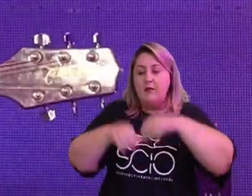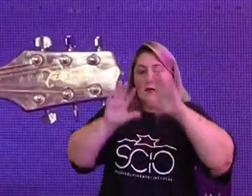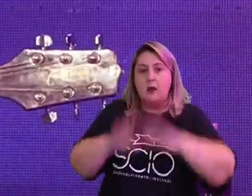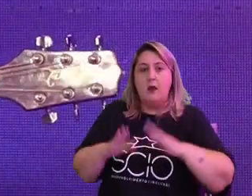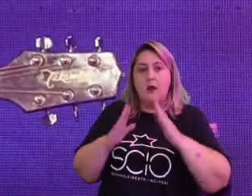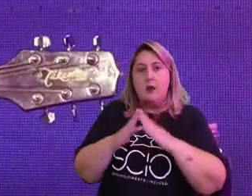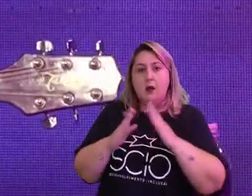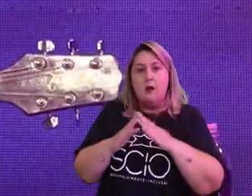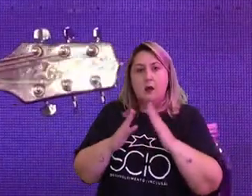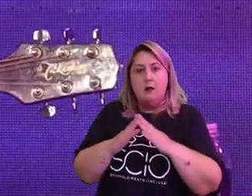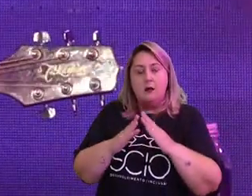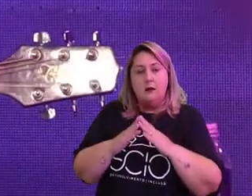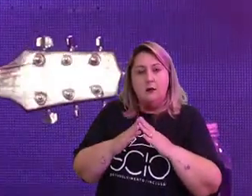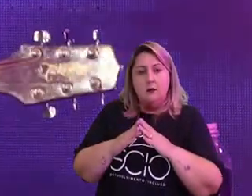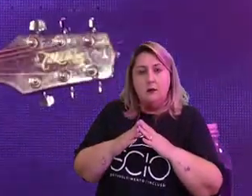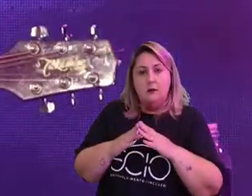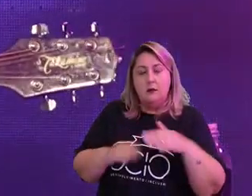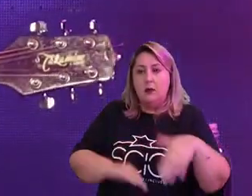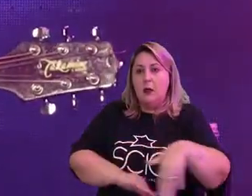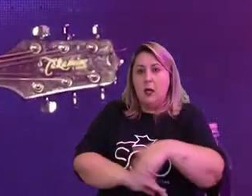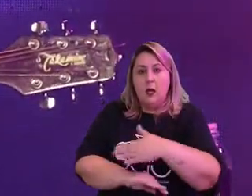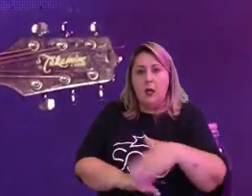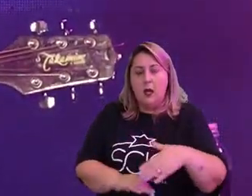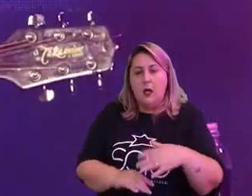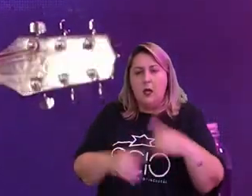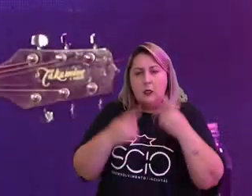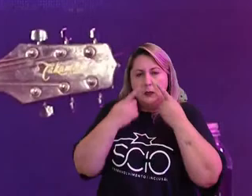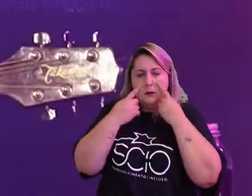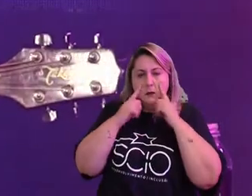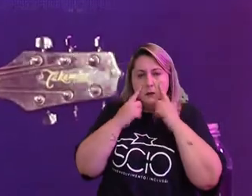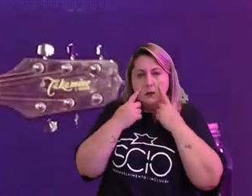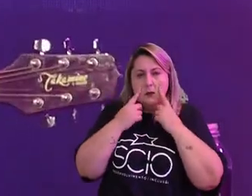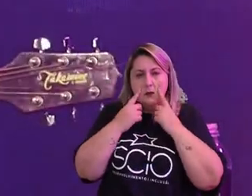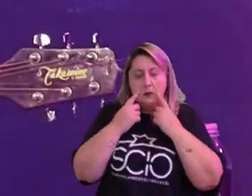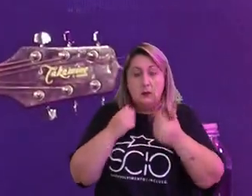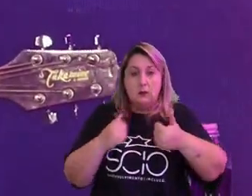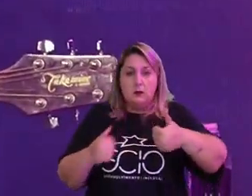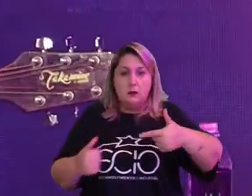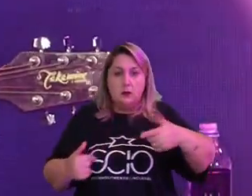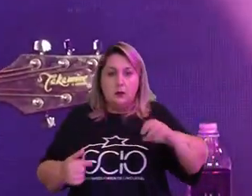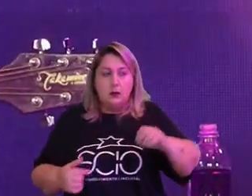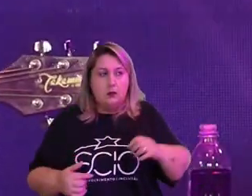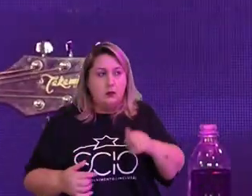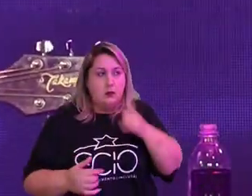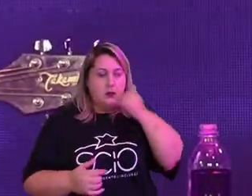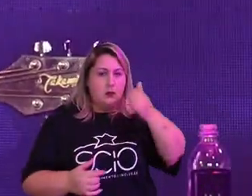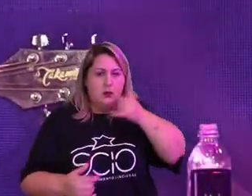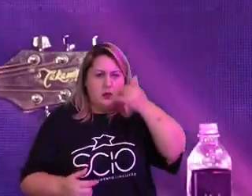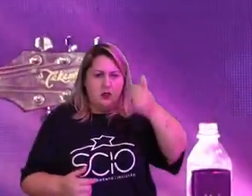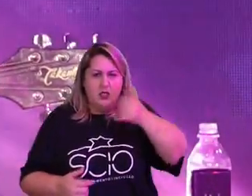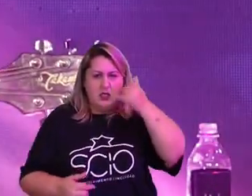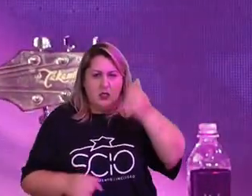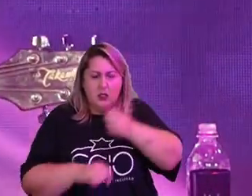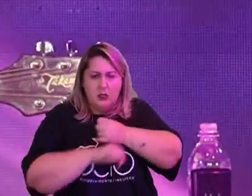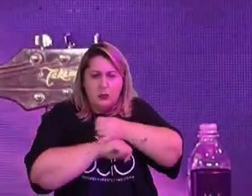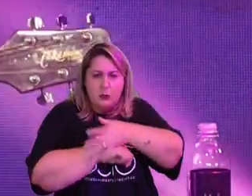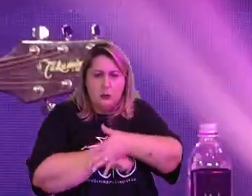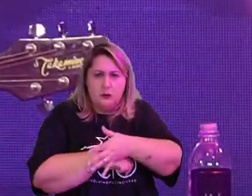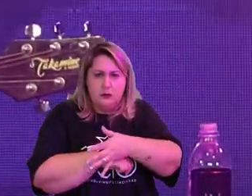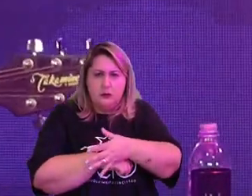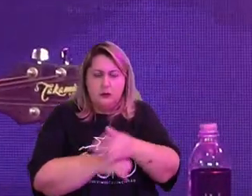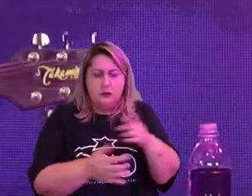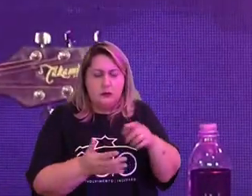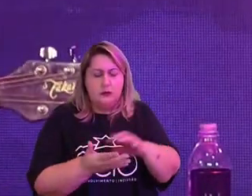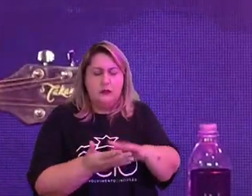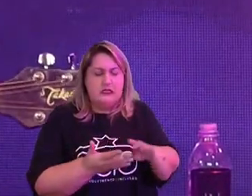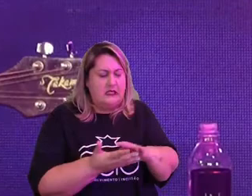quase alaguei sua rua de tanto chorar. 120 chamadas por madrugada,